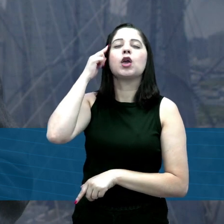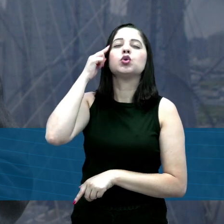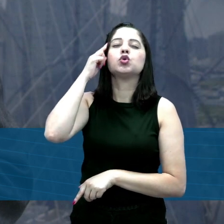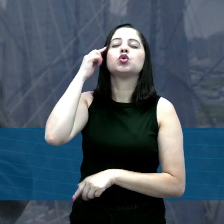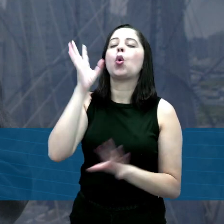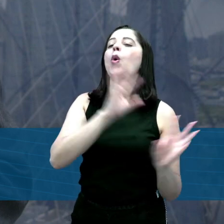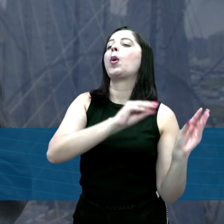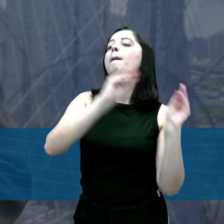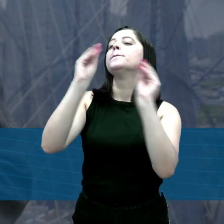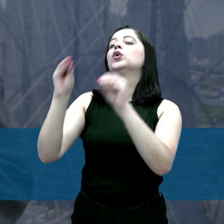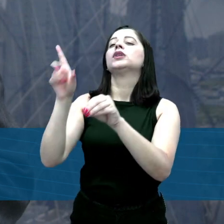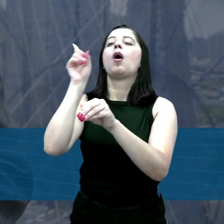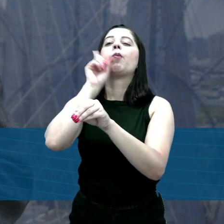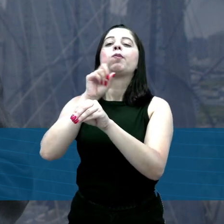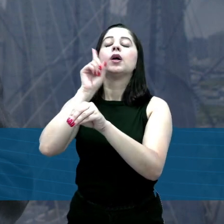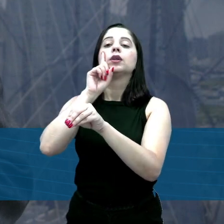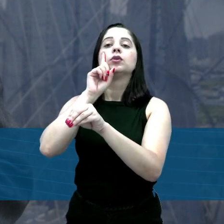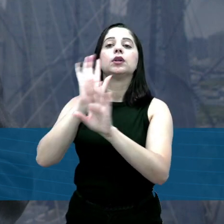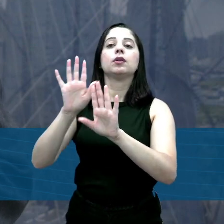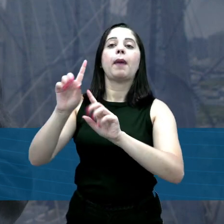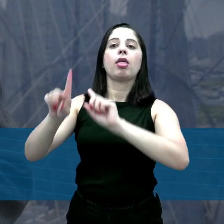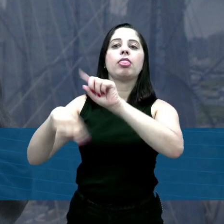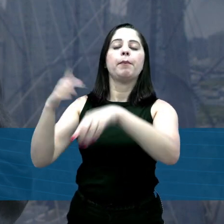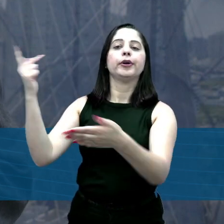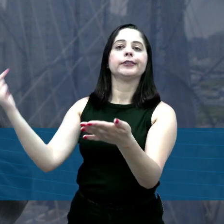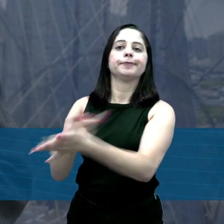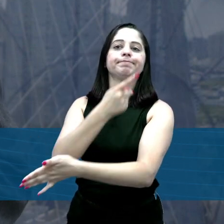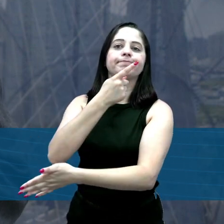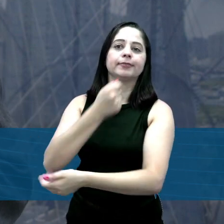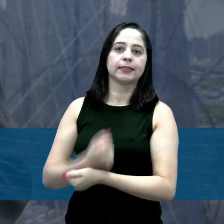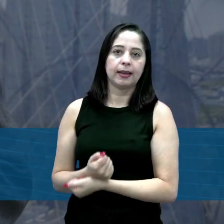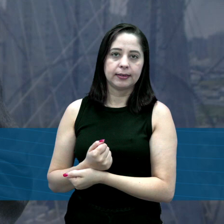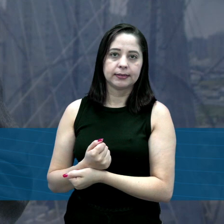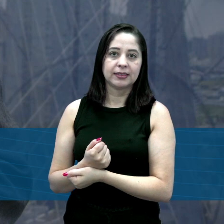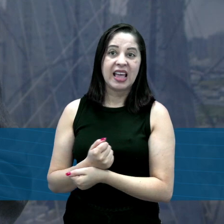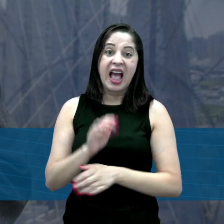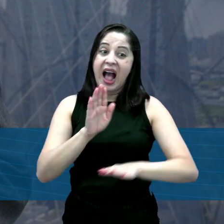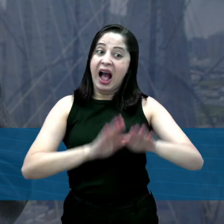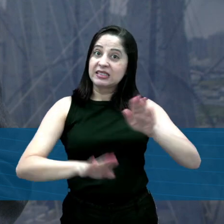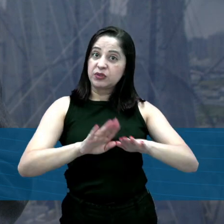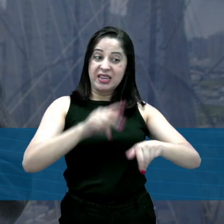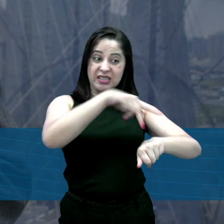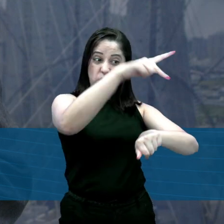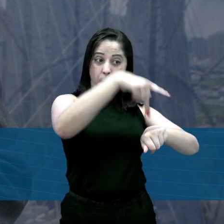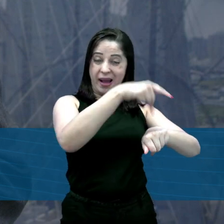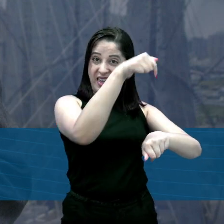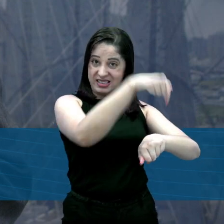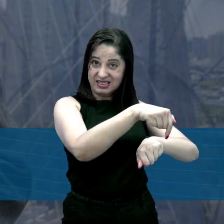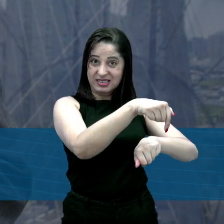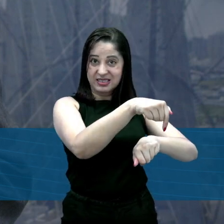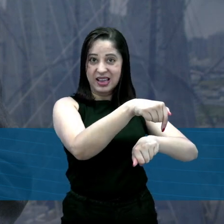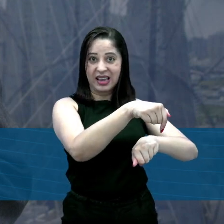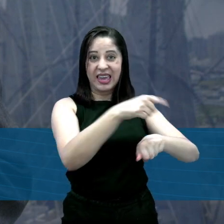obviamente, guerras, tragédias ambientais, né, tragédias políticas